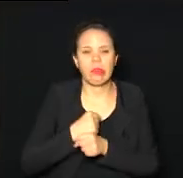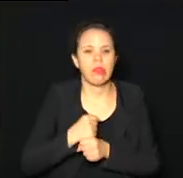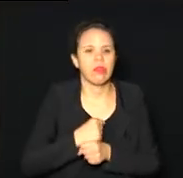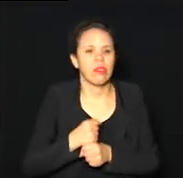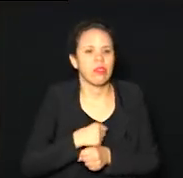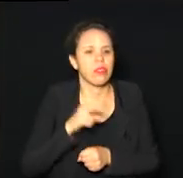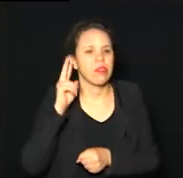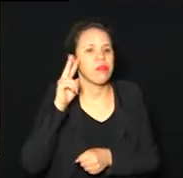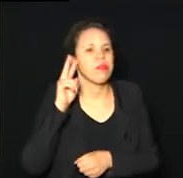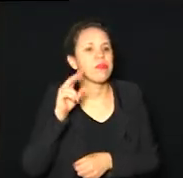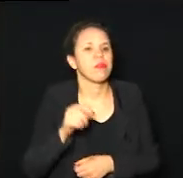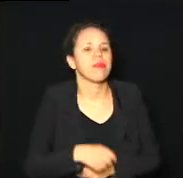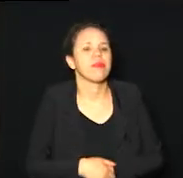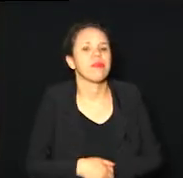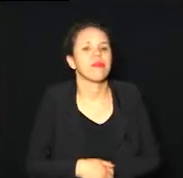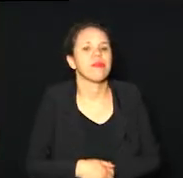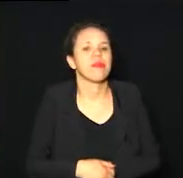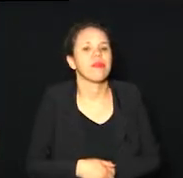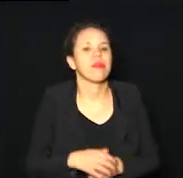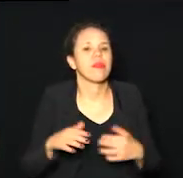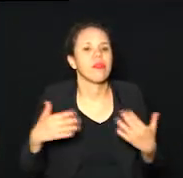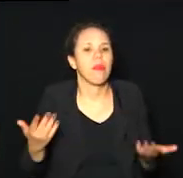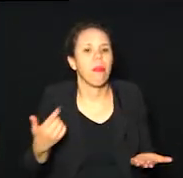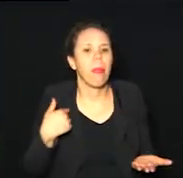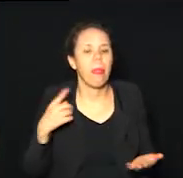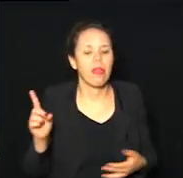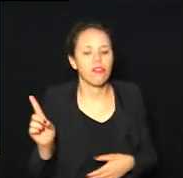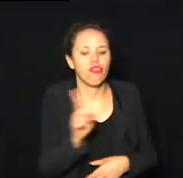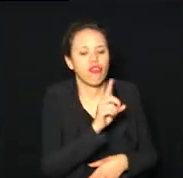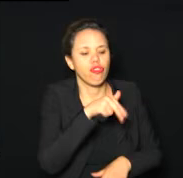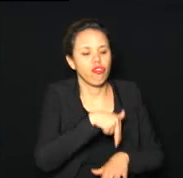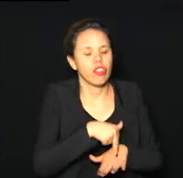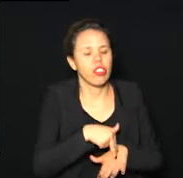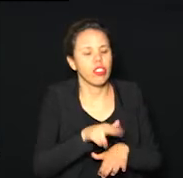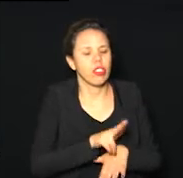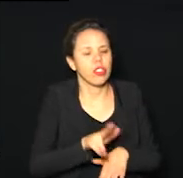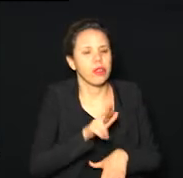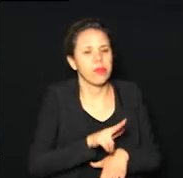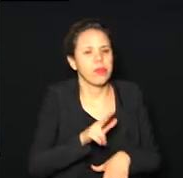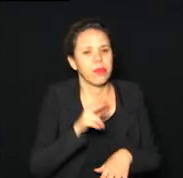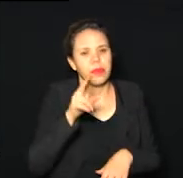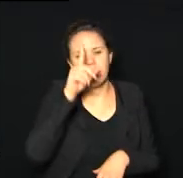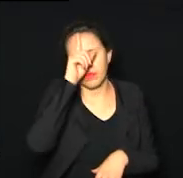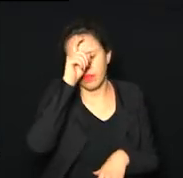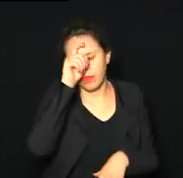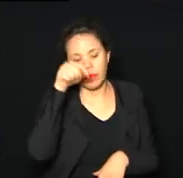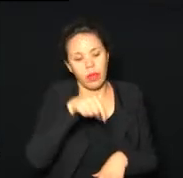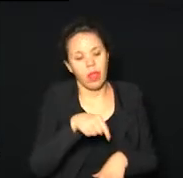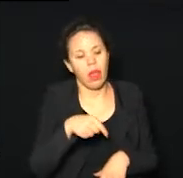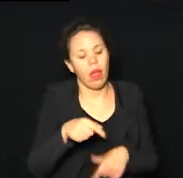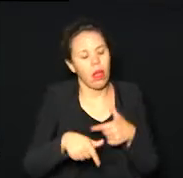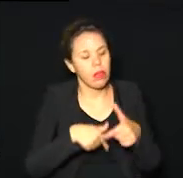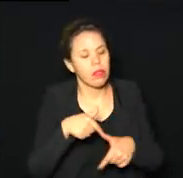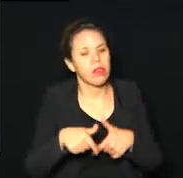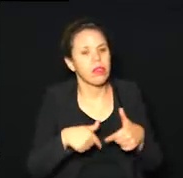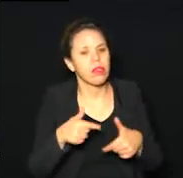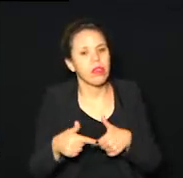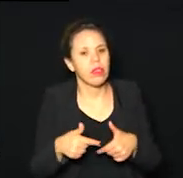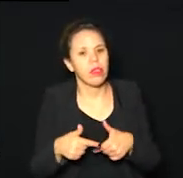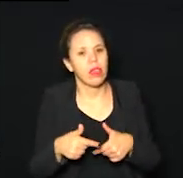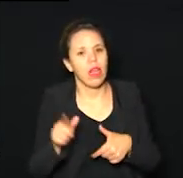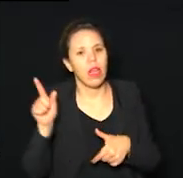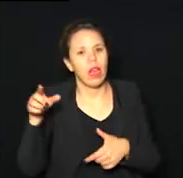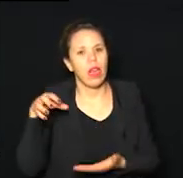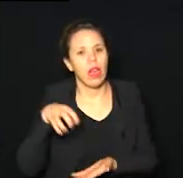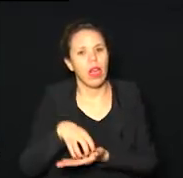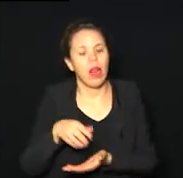estava me lembrando de quando eu cheguei na universidade. O hospital ainda atuava lá nos Irmãos Penteado,